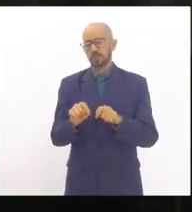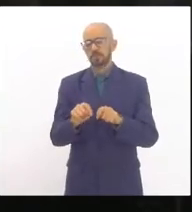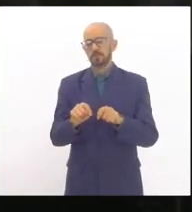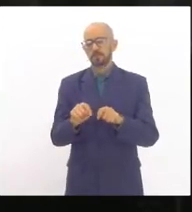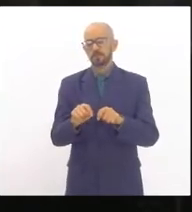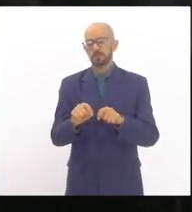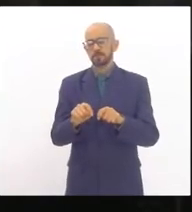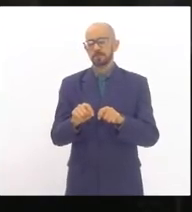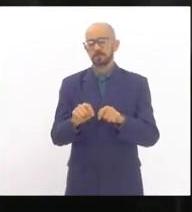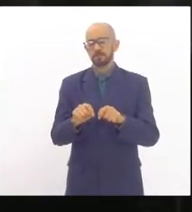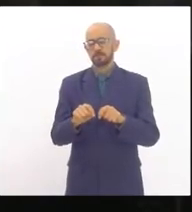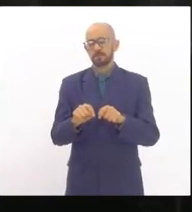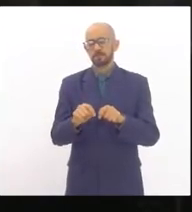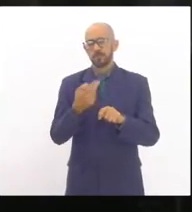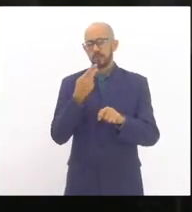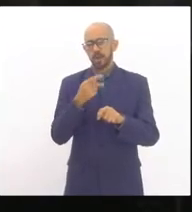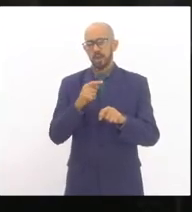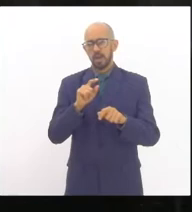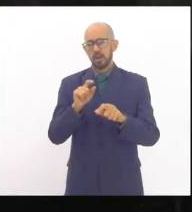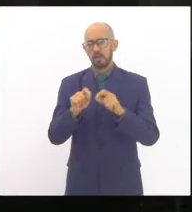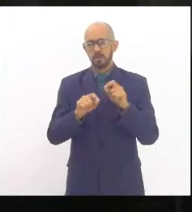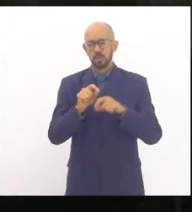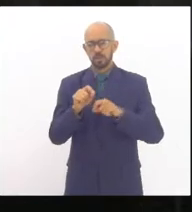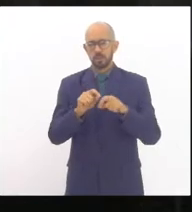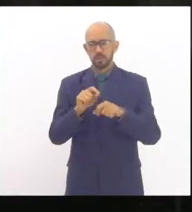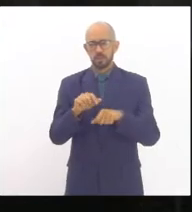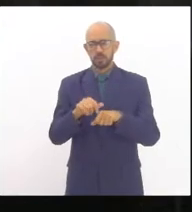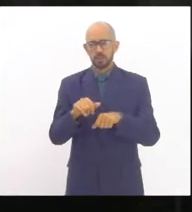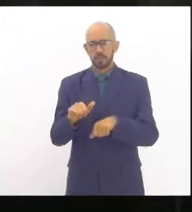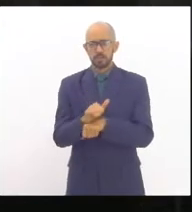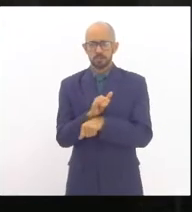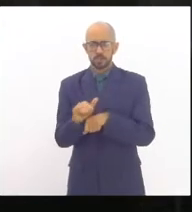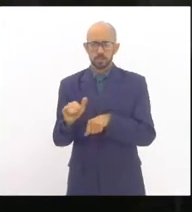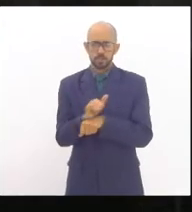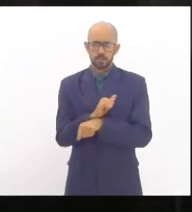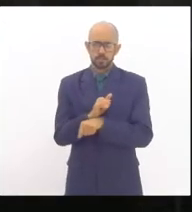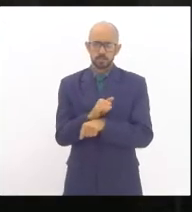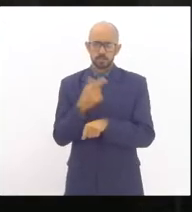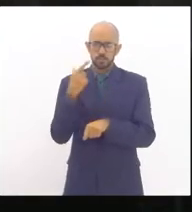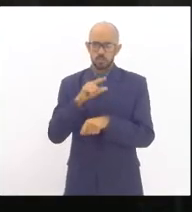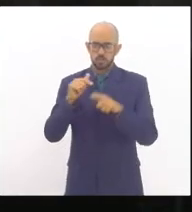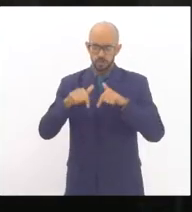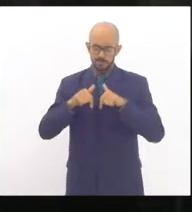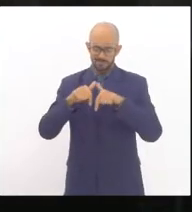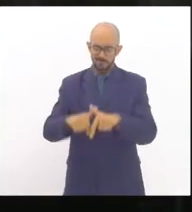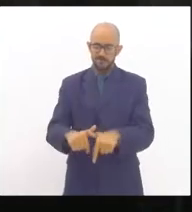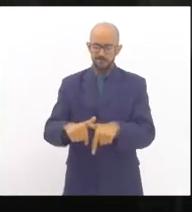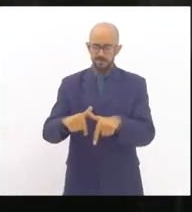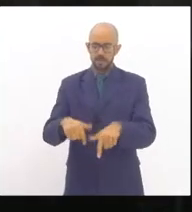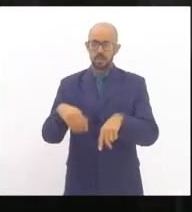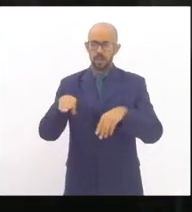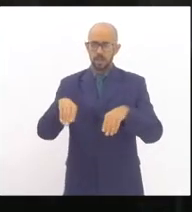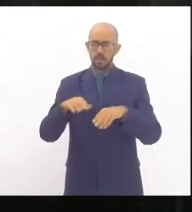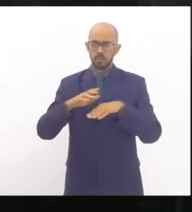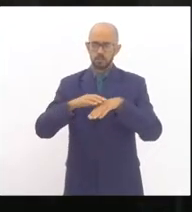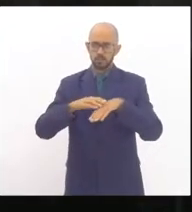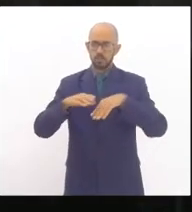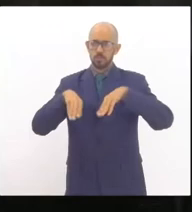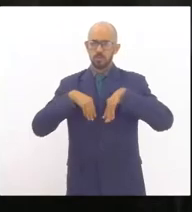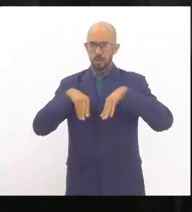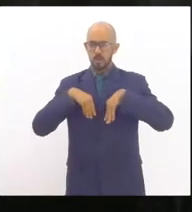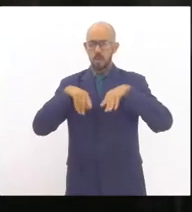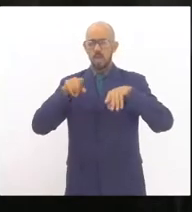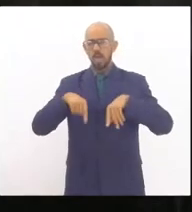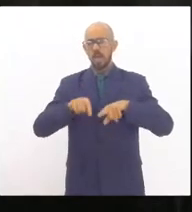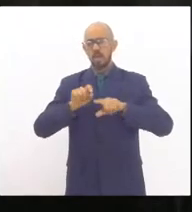dizendo aqui que uma das formas de enfrentar tuberculose é